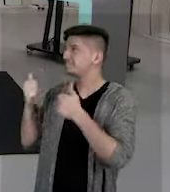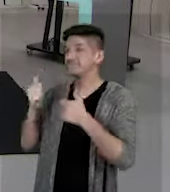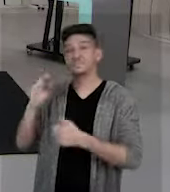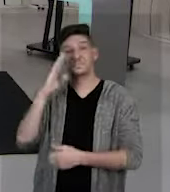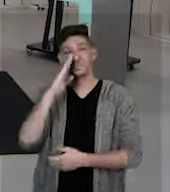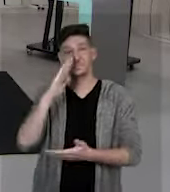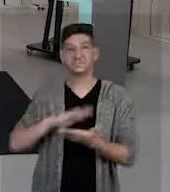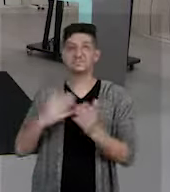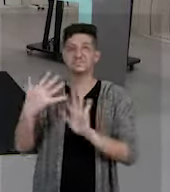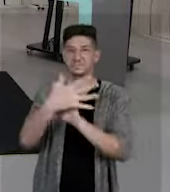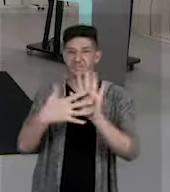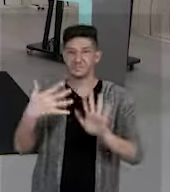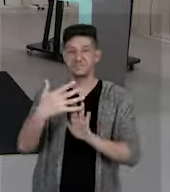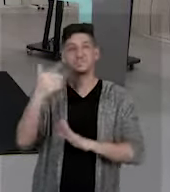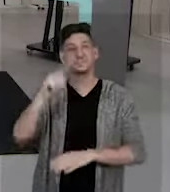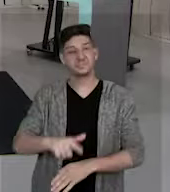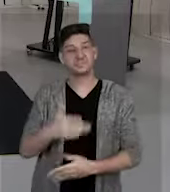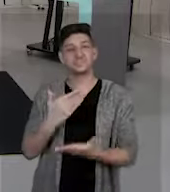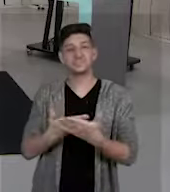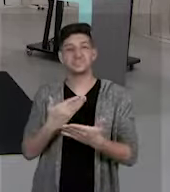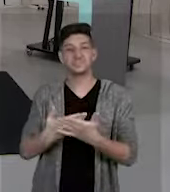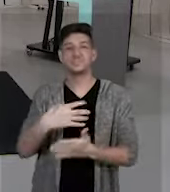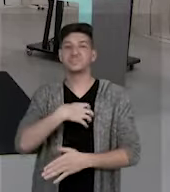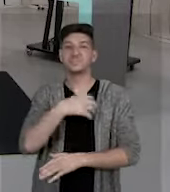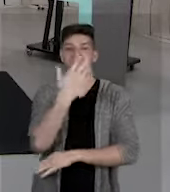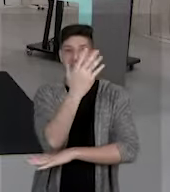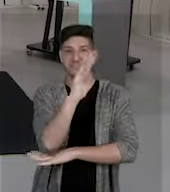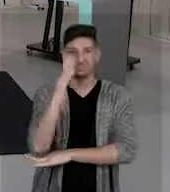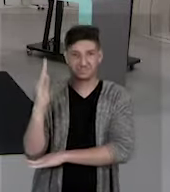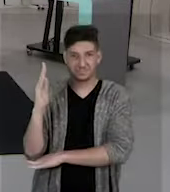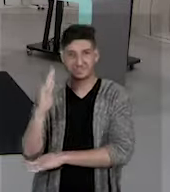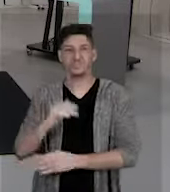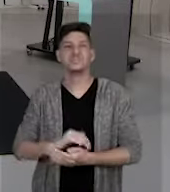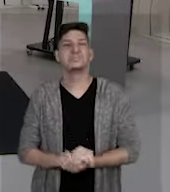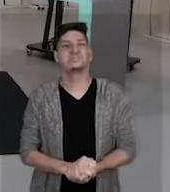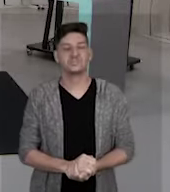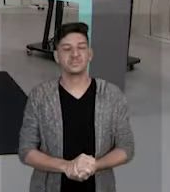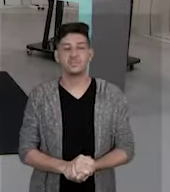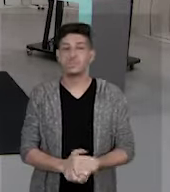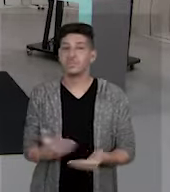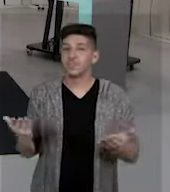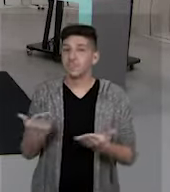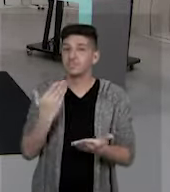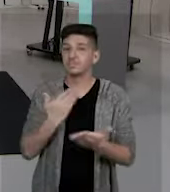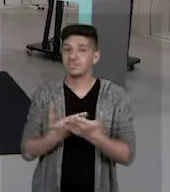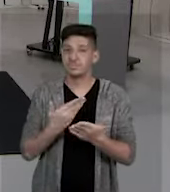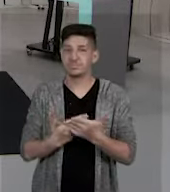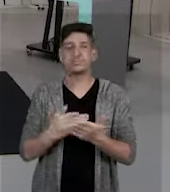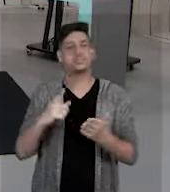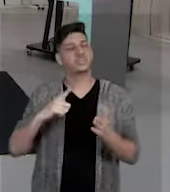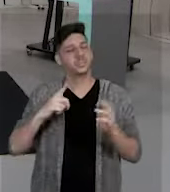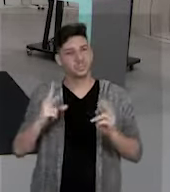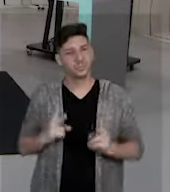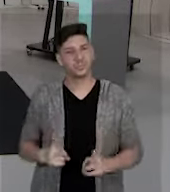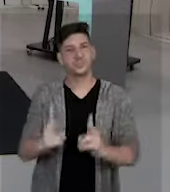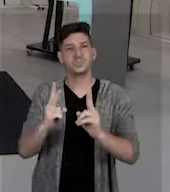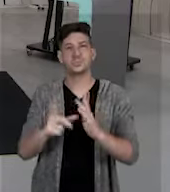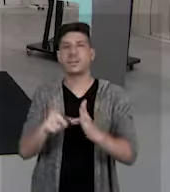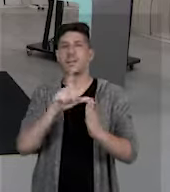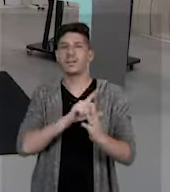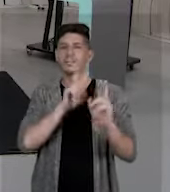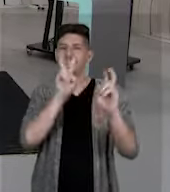Libras, para mais uma aula de Ciências da Natureza. Bom, a essa aula de hoje, nós vamos dar continuidade ao que a gente já